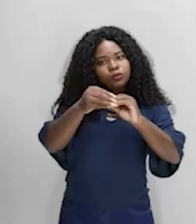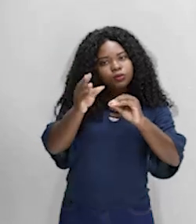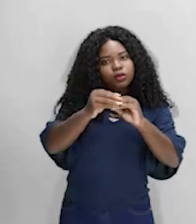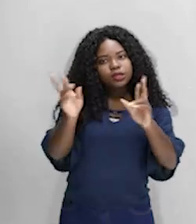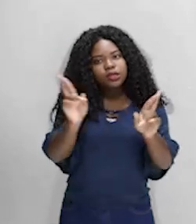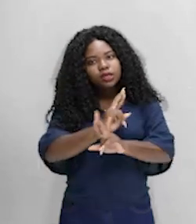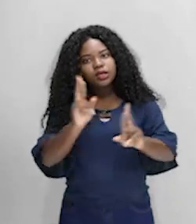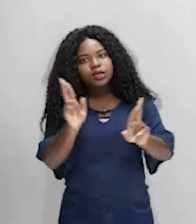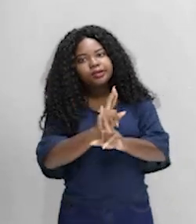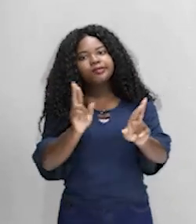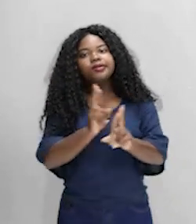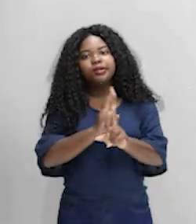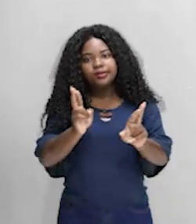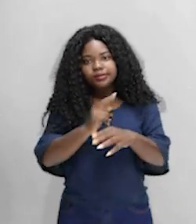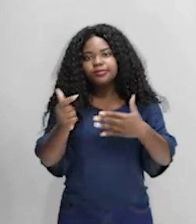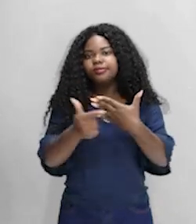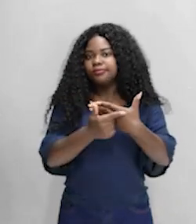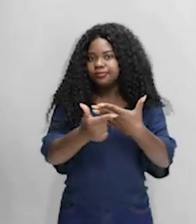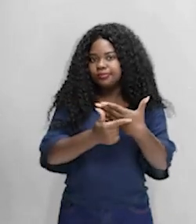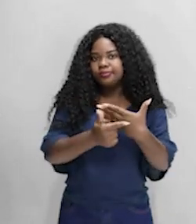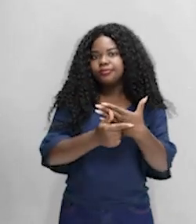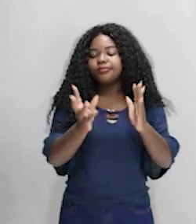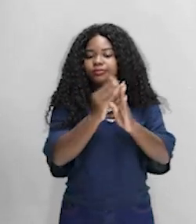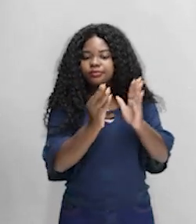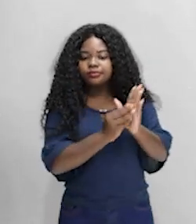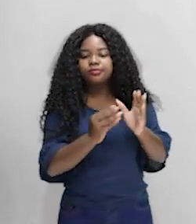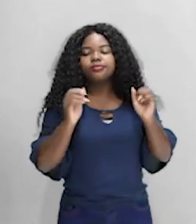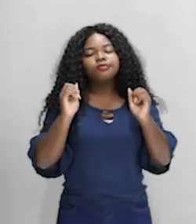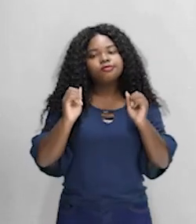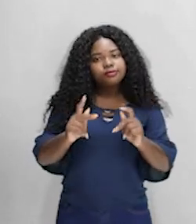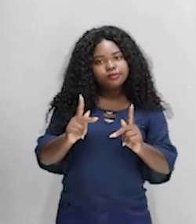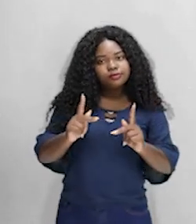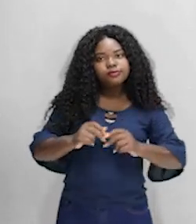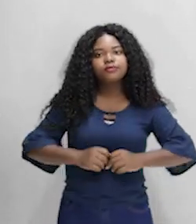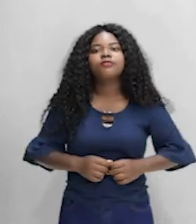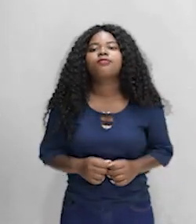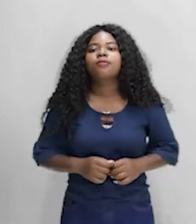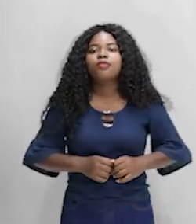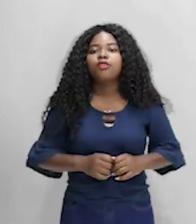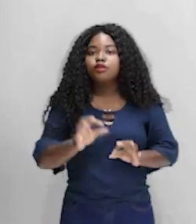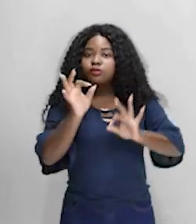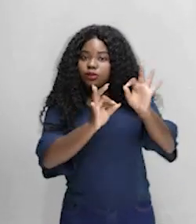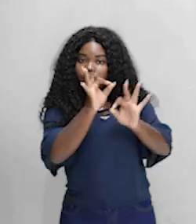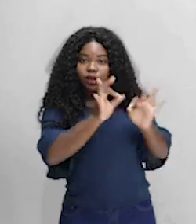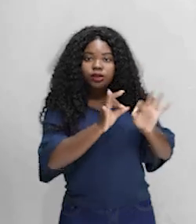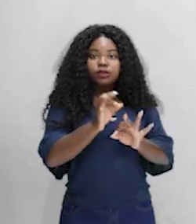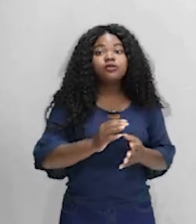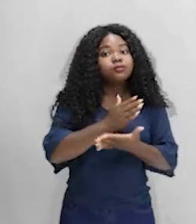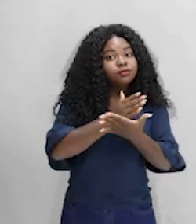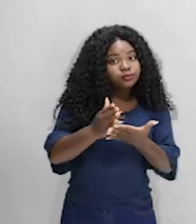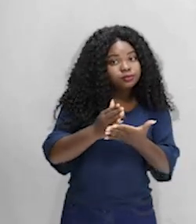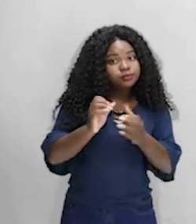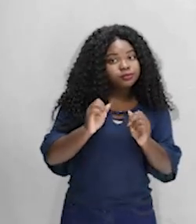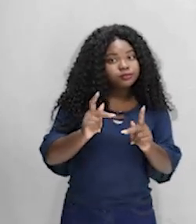relacionado às funções inorgânicas. Show de bola? Então, se preparem, vamos